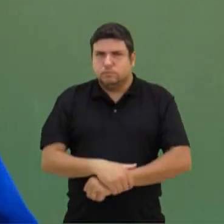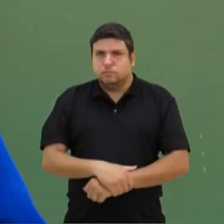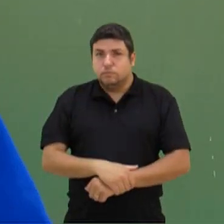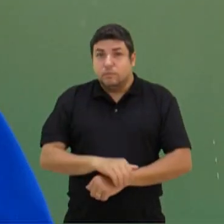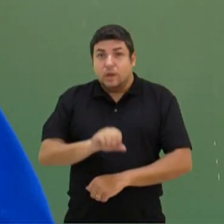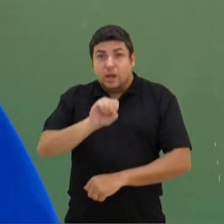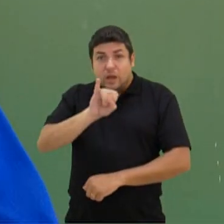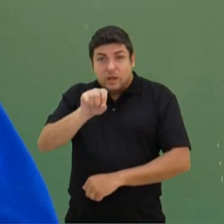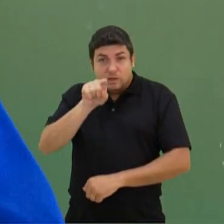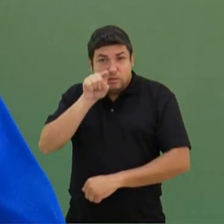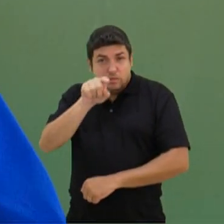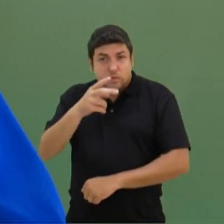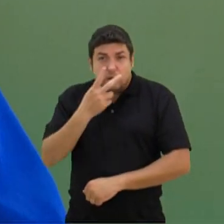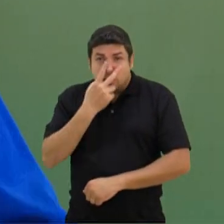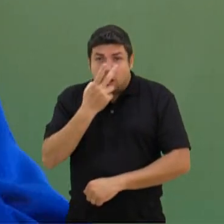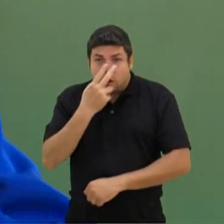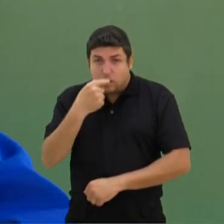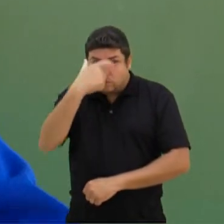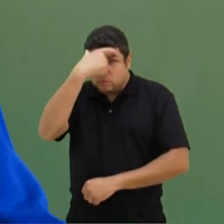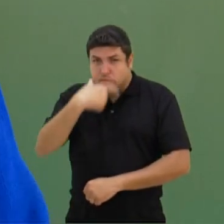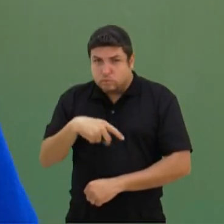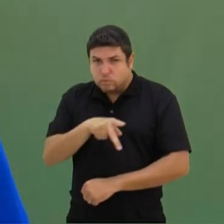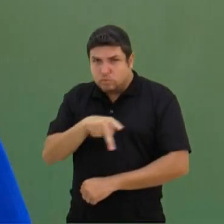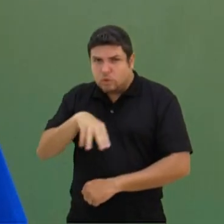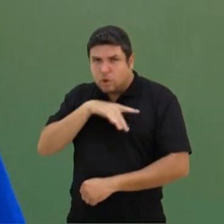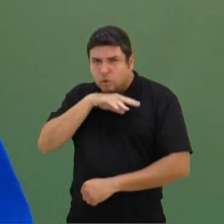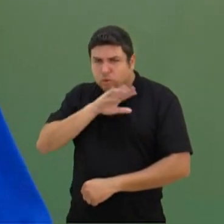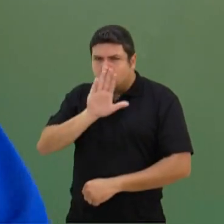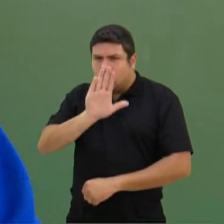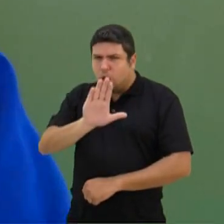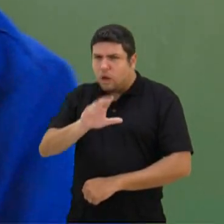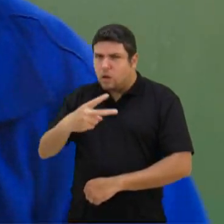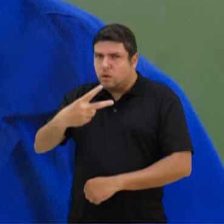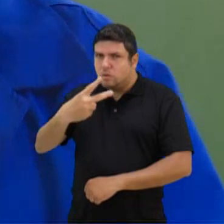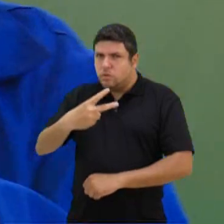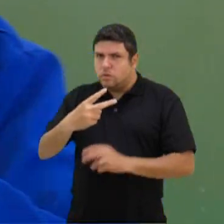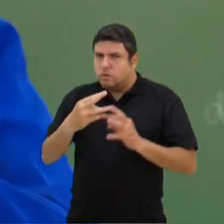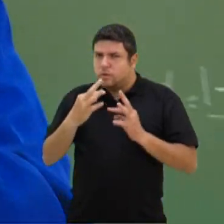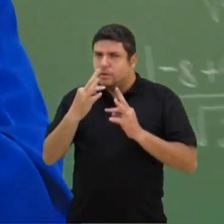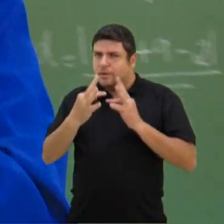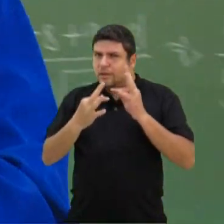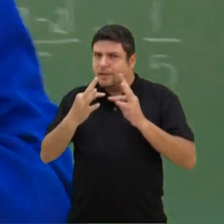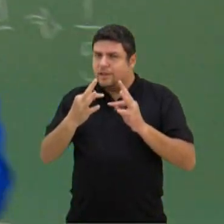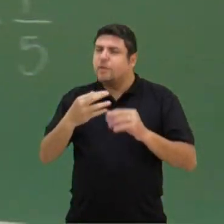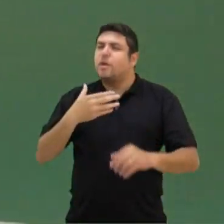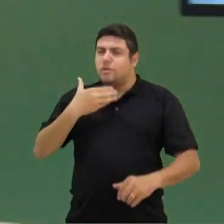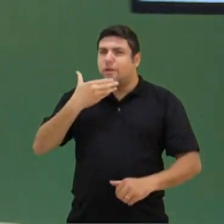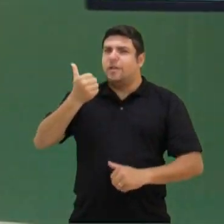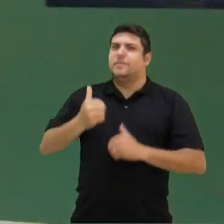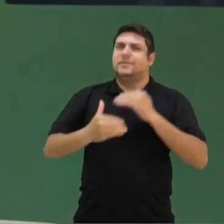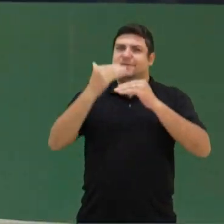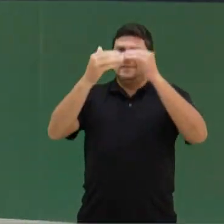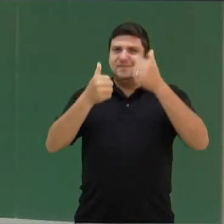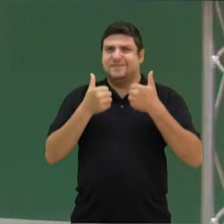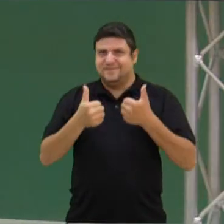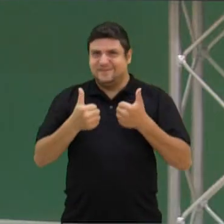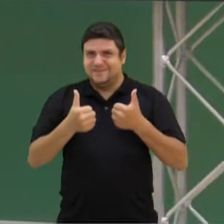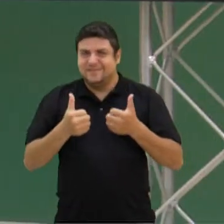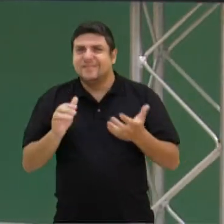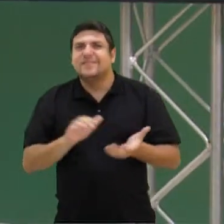Se você acha que o professor Márcio é ruim, você vai ver no segundo trimestre como eu vou melhorar muito. Peguei você, né? É isso aí. Vamos